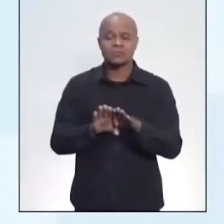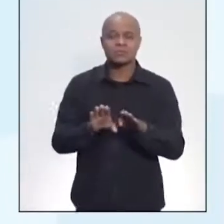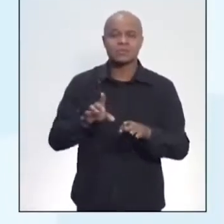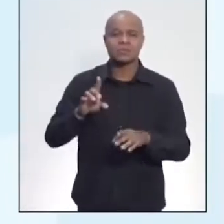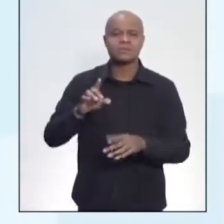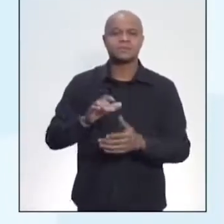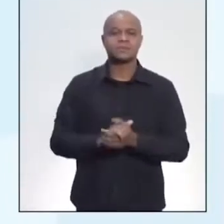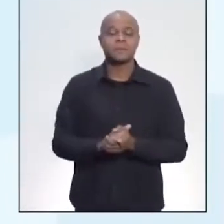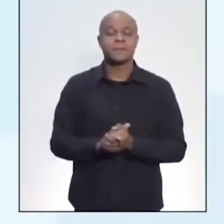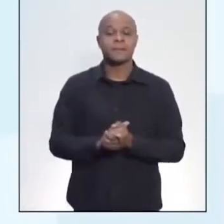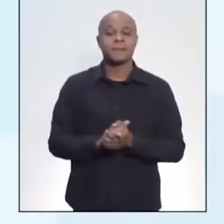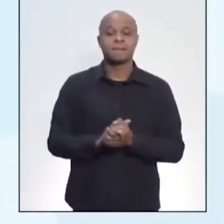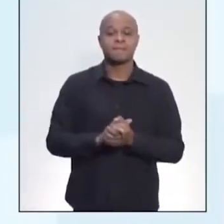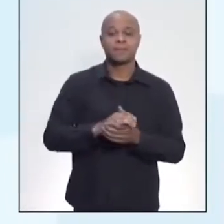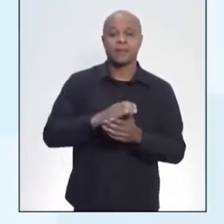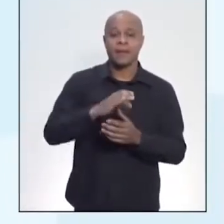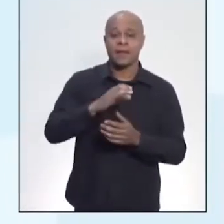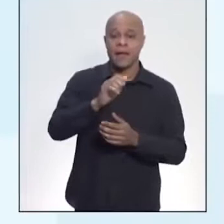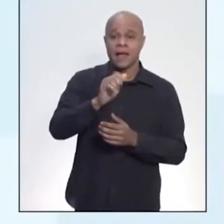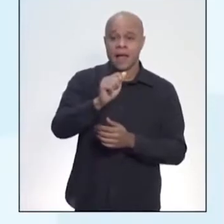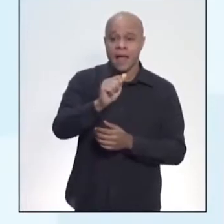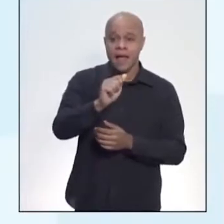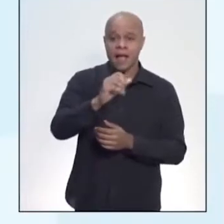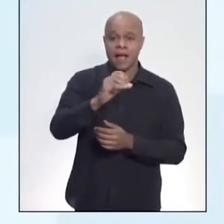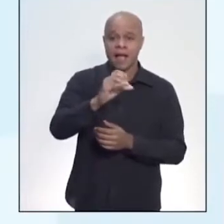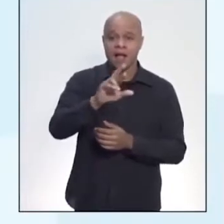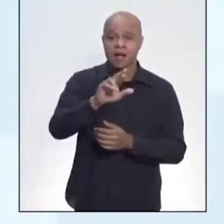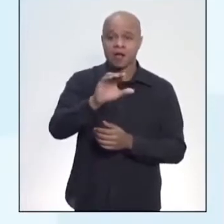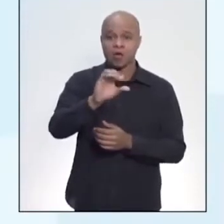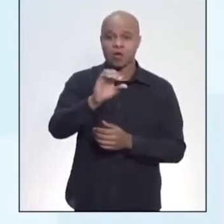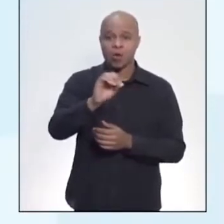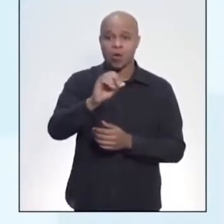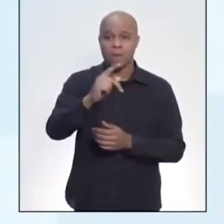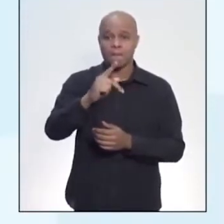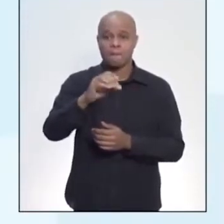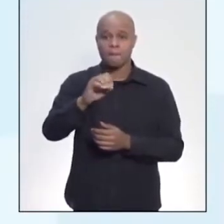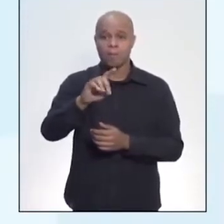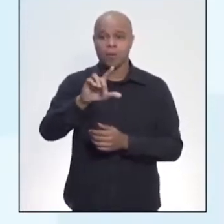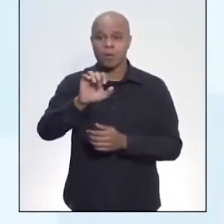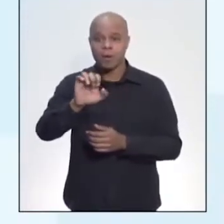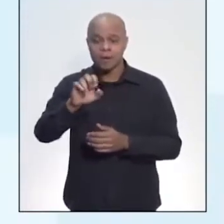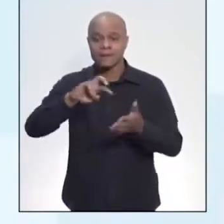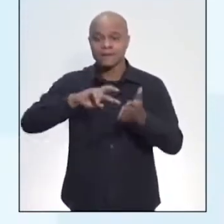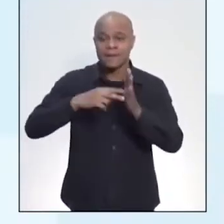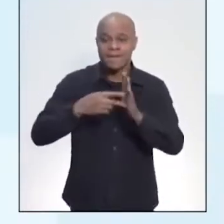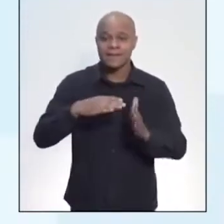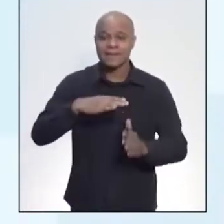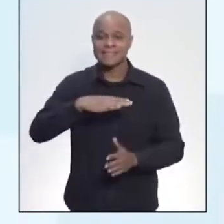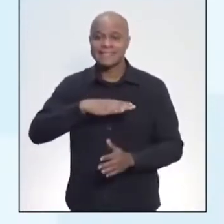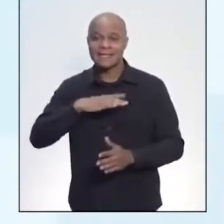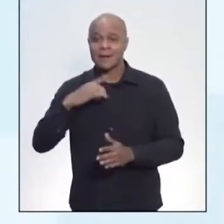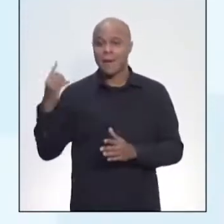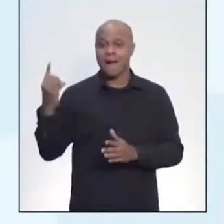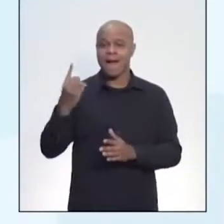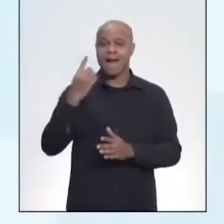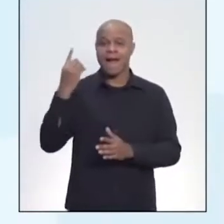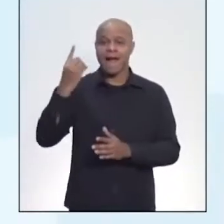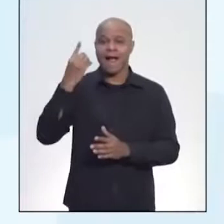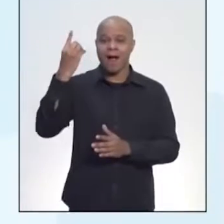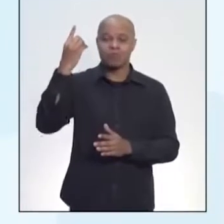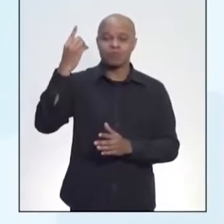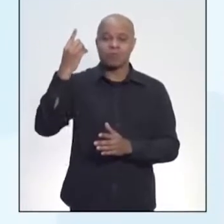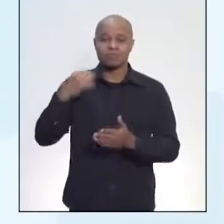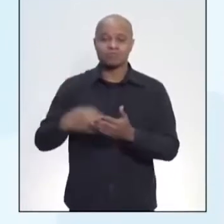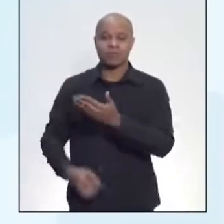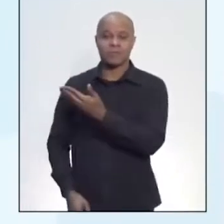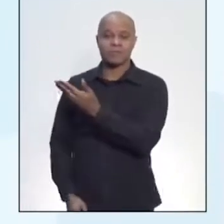acrópole é uma cidade da alta fica na parte mais alta da cidade O que representava uma vantagem para defesa de ataques